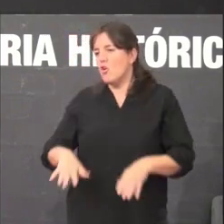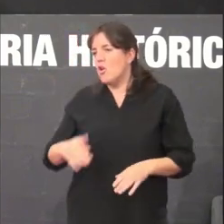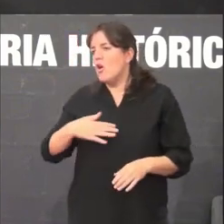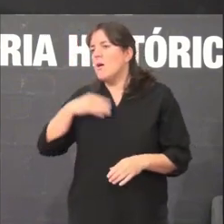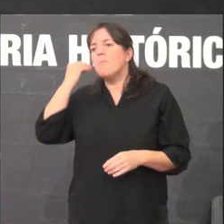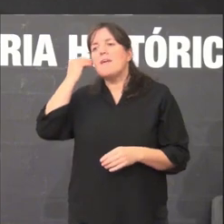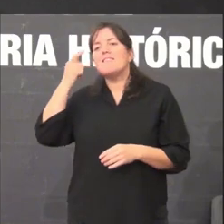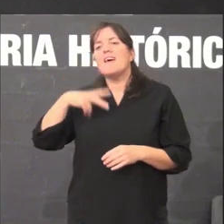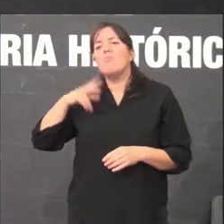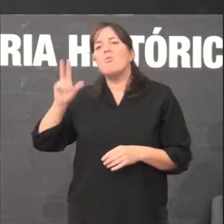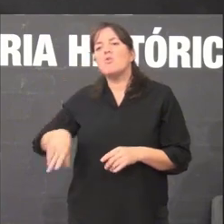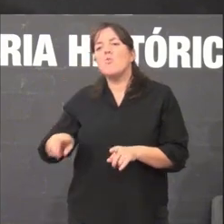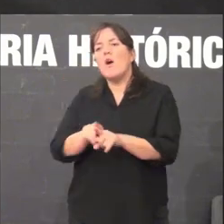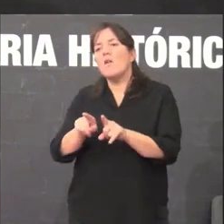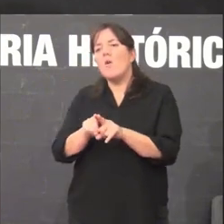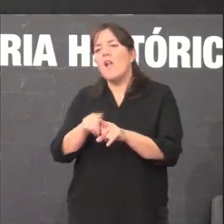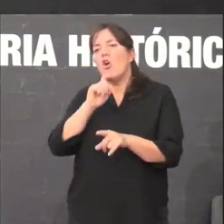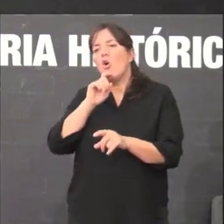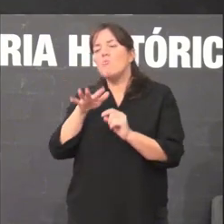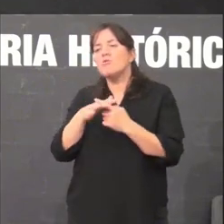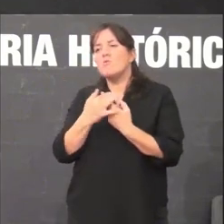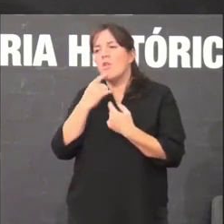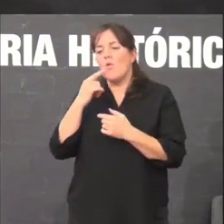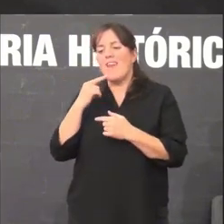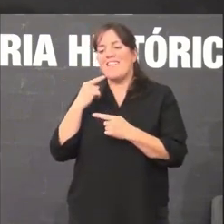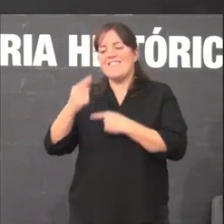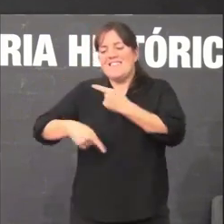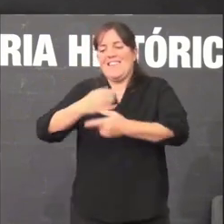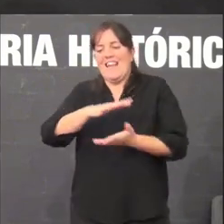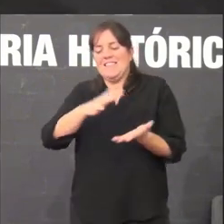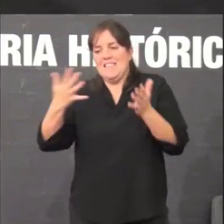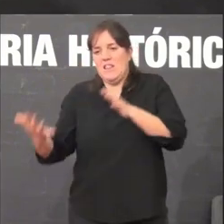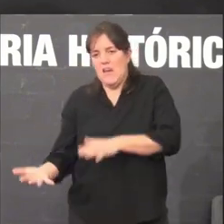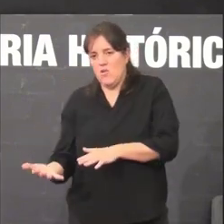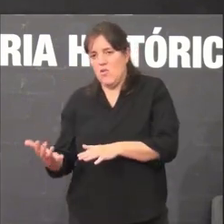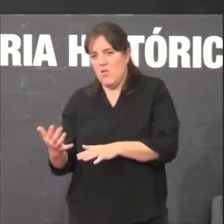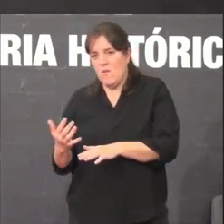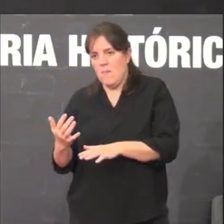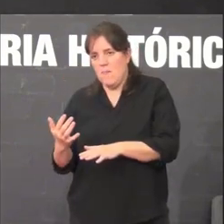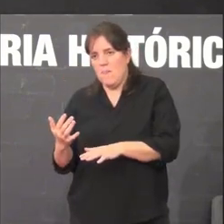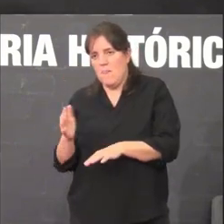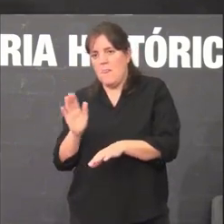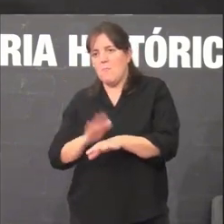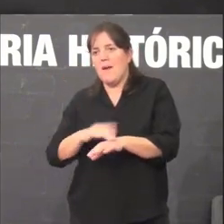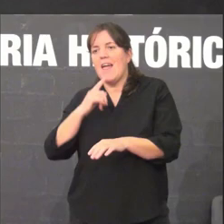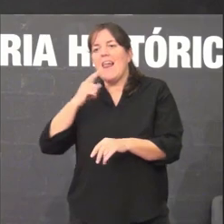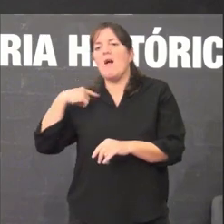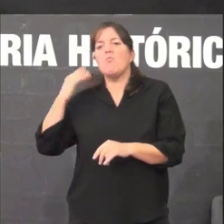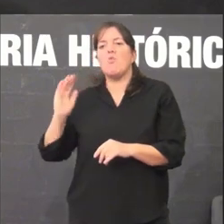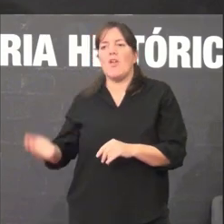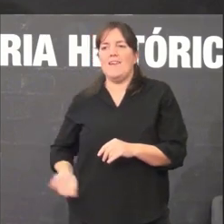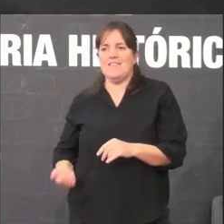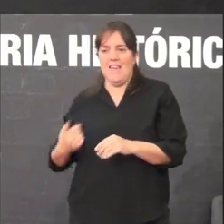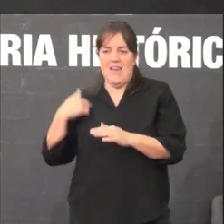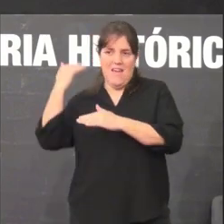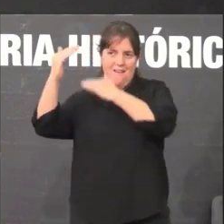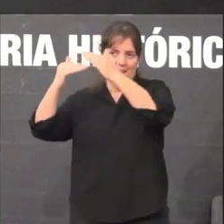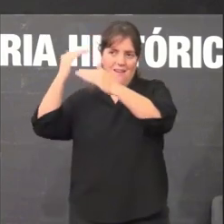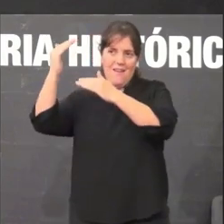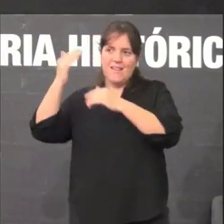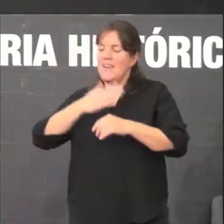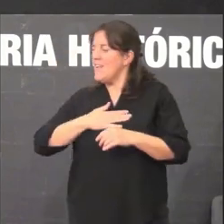Portugal houve sobretudo uma transição para a democracia. Porquê que houve uma transição